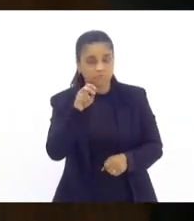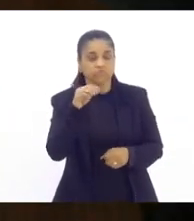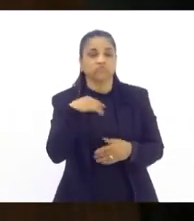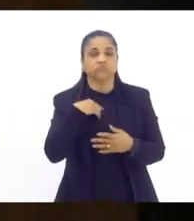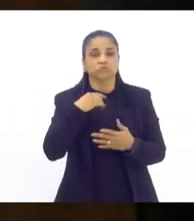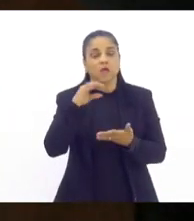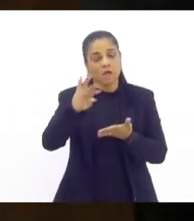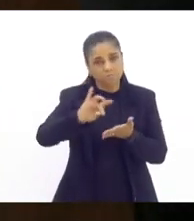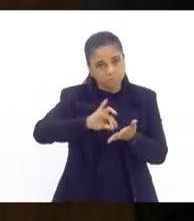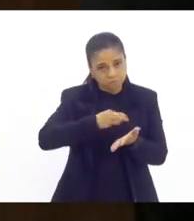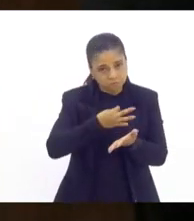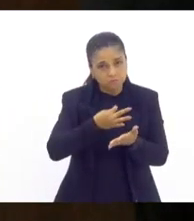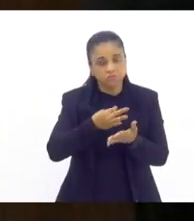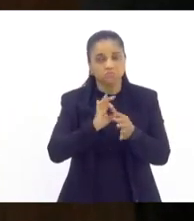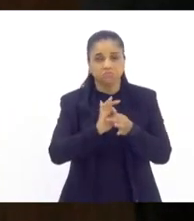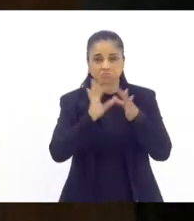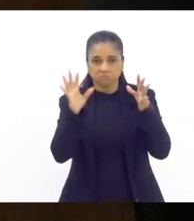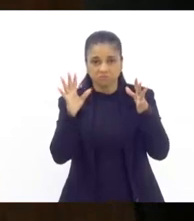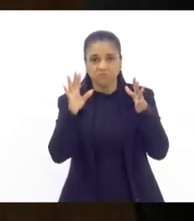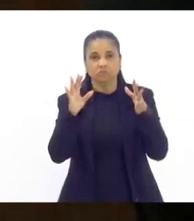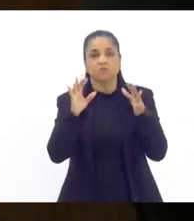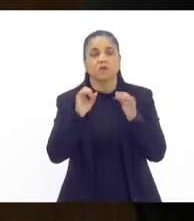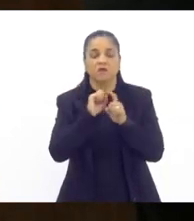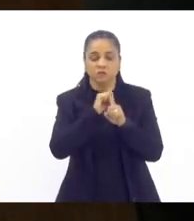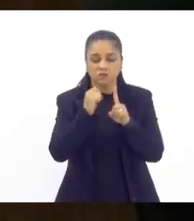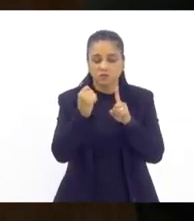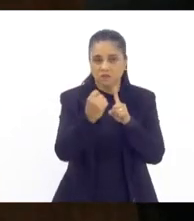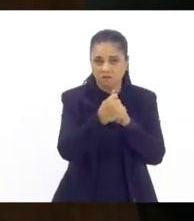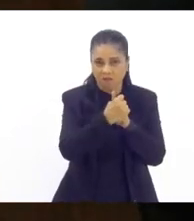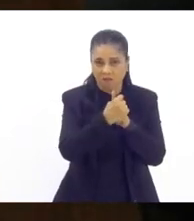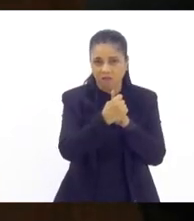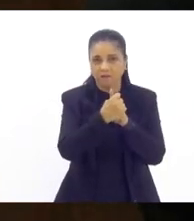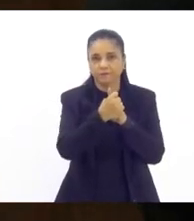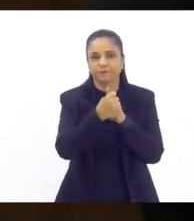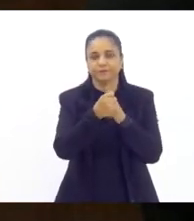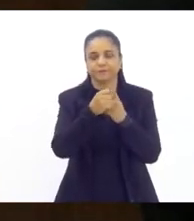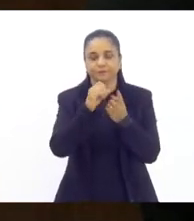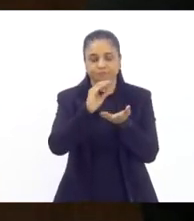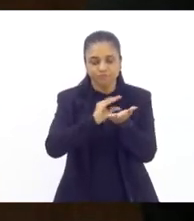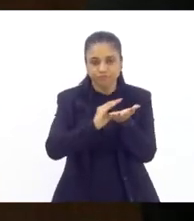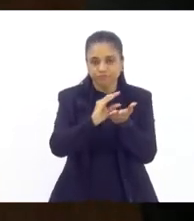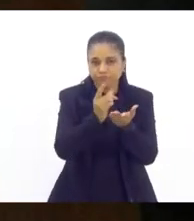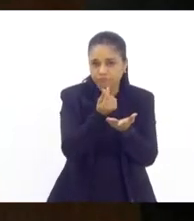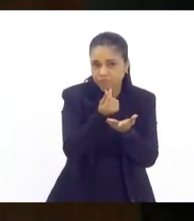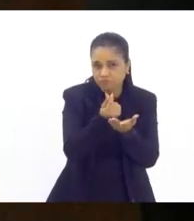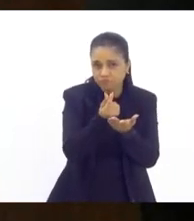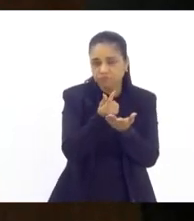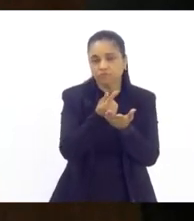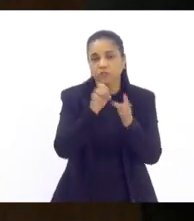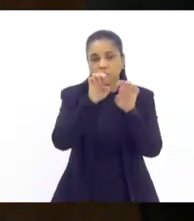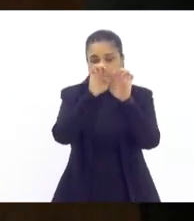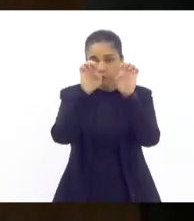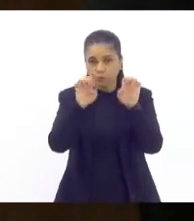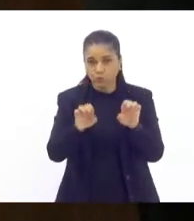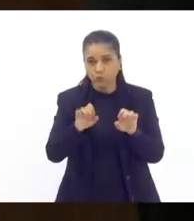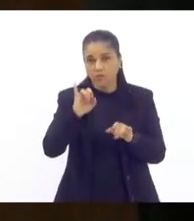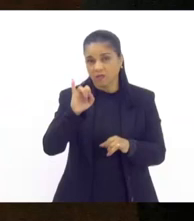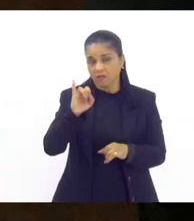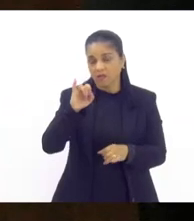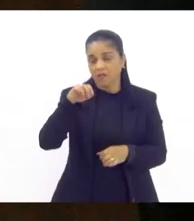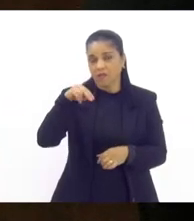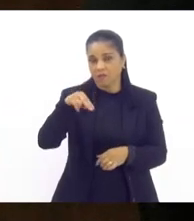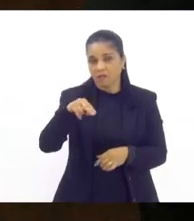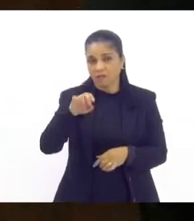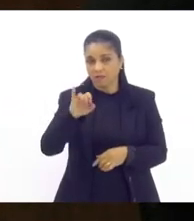da sociedade que menciona no Programa de Atração de Investimentos Estruturantes, Rio Invest, o